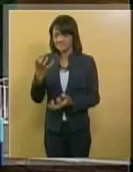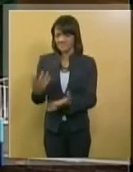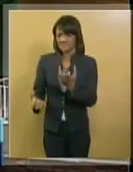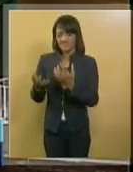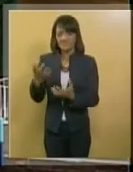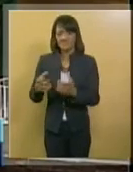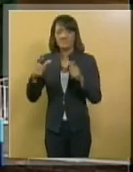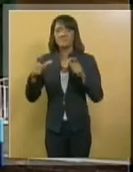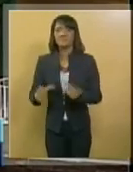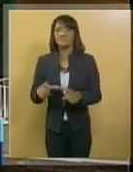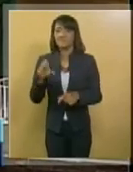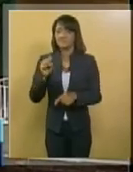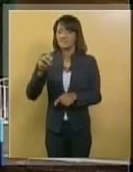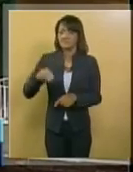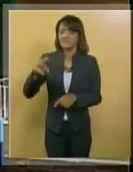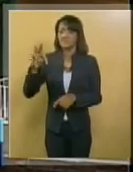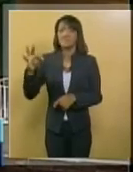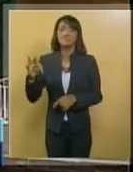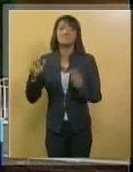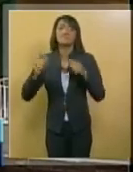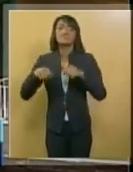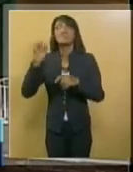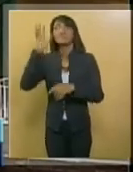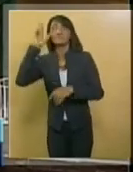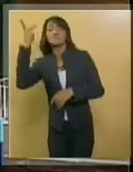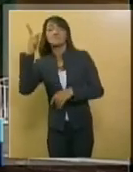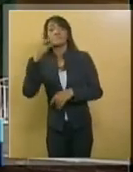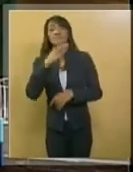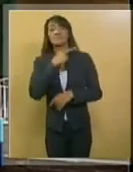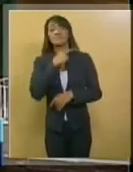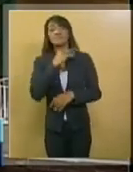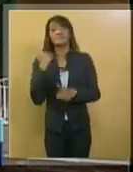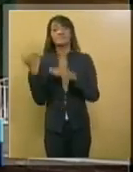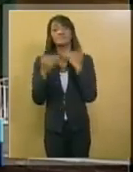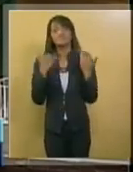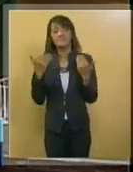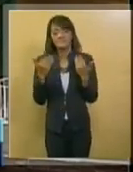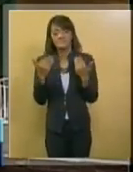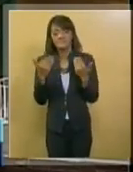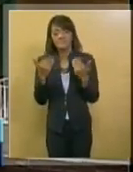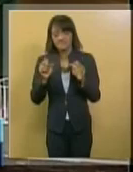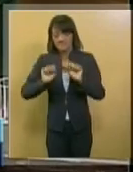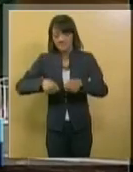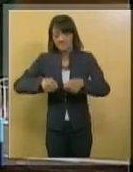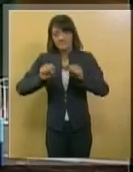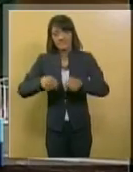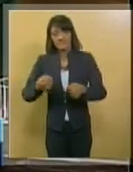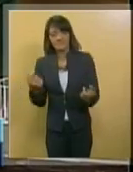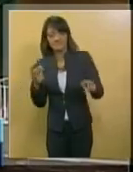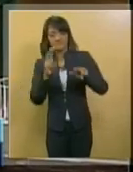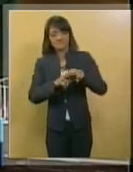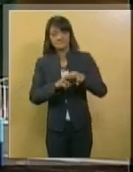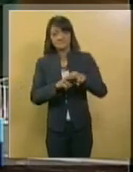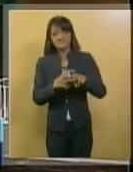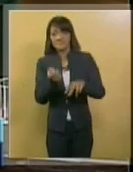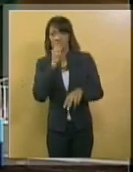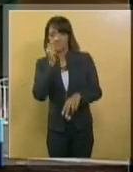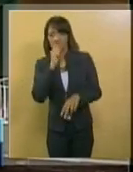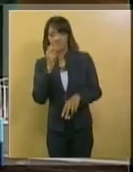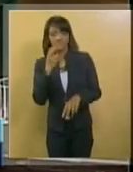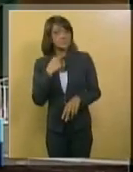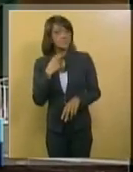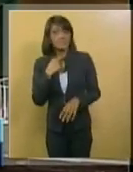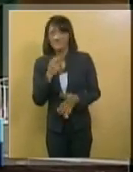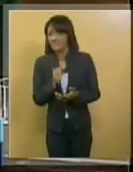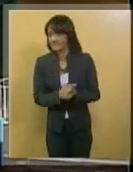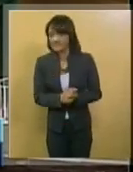pátio da SMTT, onde poderia ter tido muitas vítimas humanas? Motos que são apreendidas por drogas não podem voltar